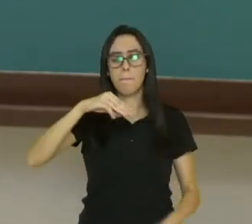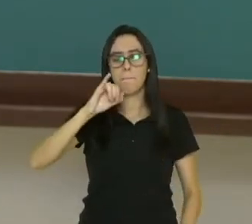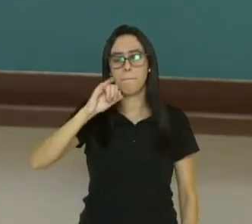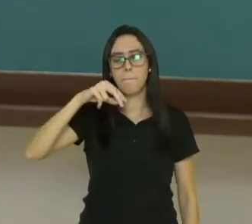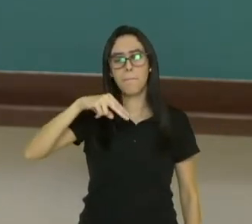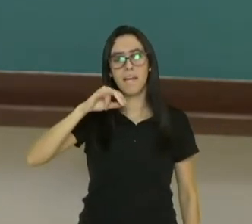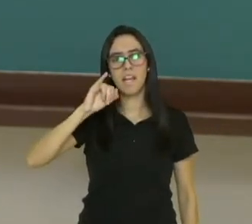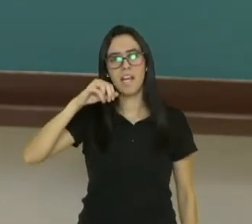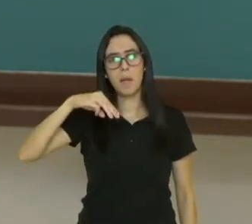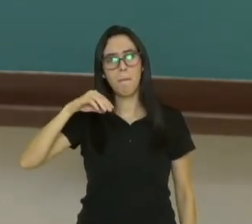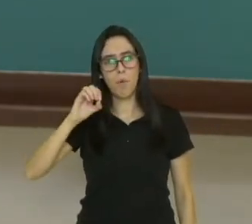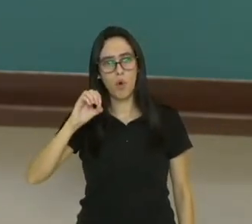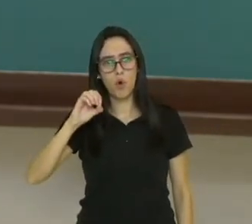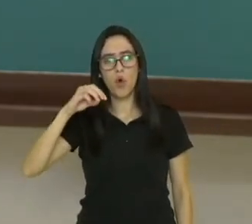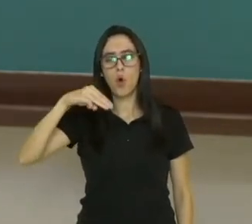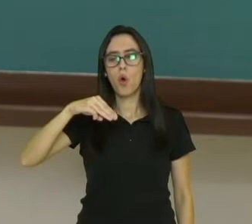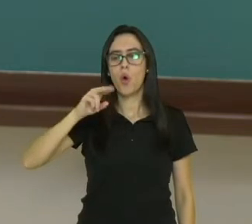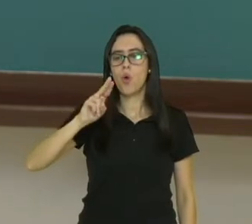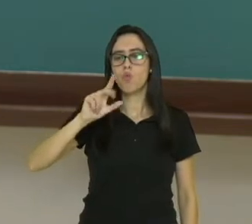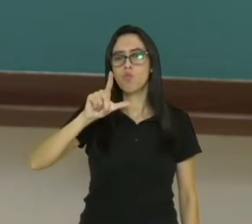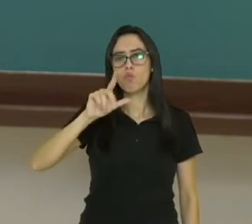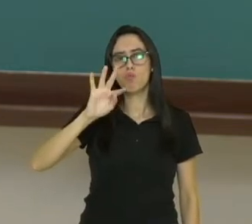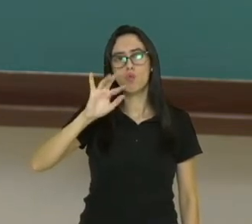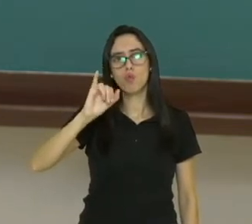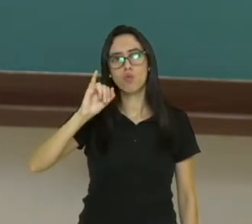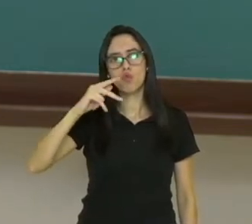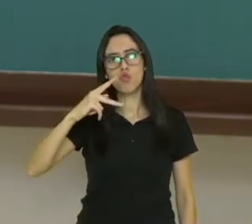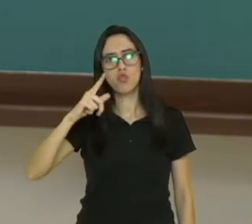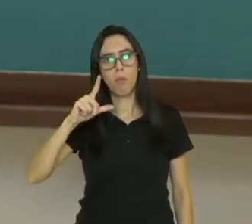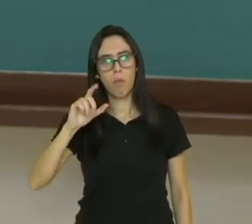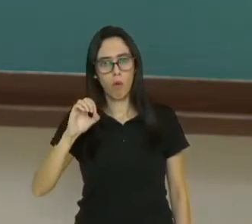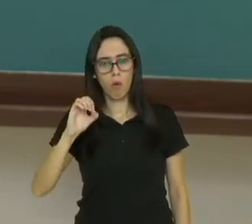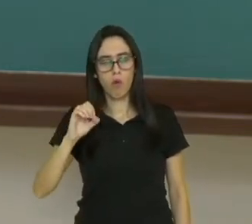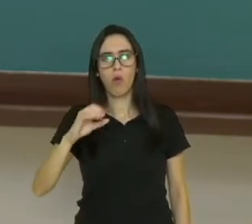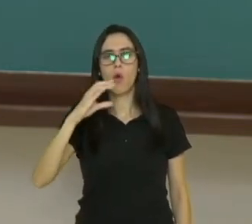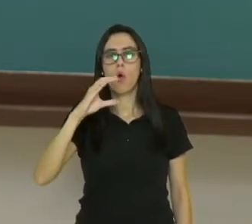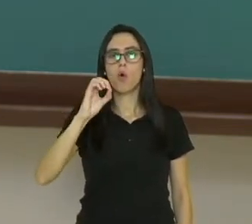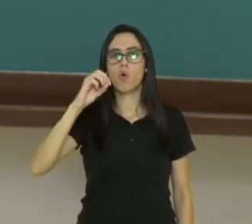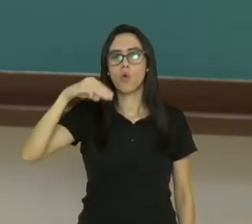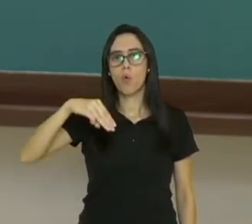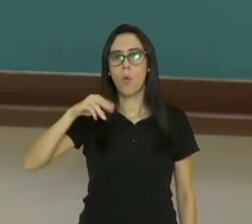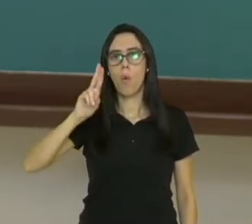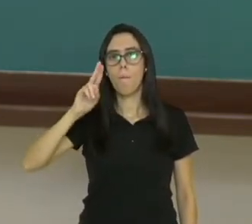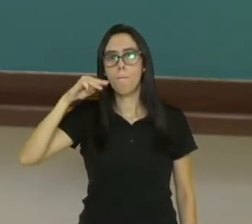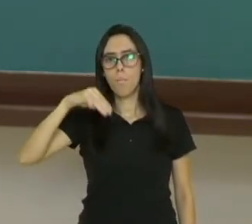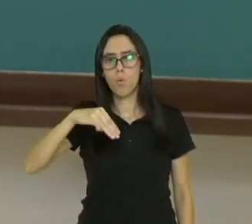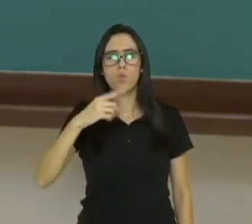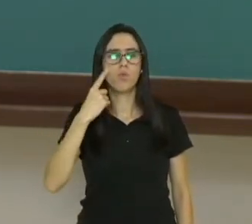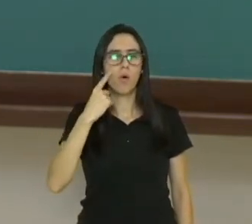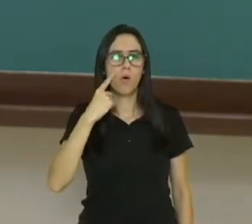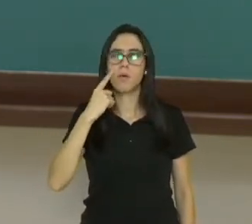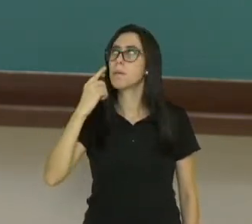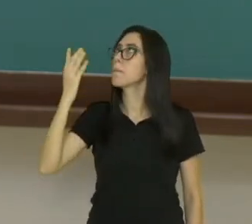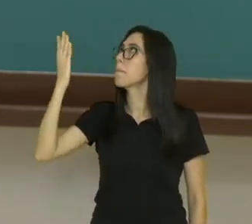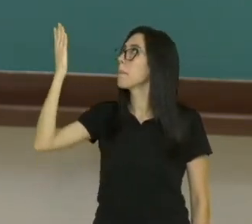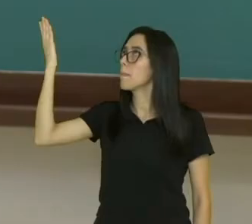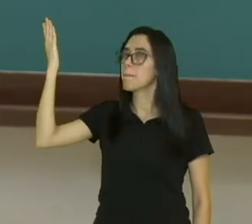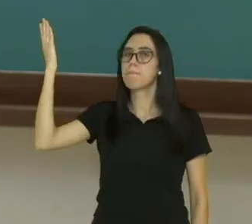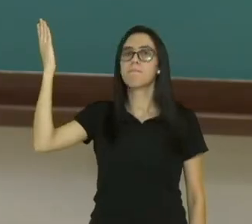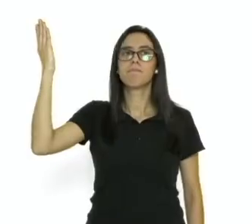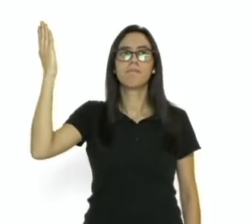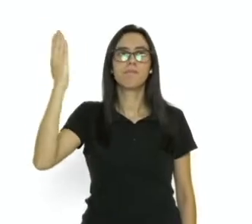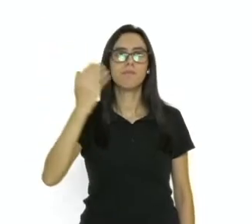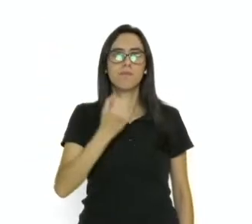comum. Não dá para esquecer, né? Então observe uma ideia para a gente ter aqui. Observe os múltiplos 2 e